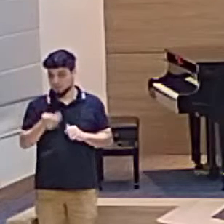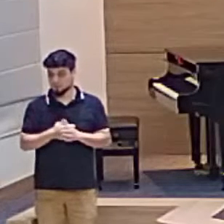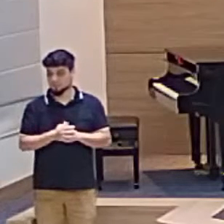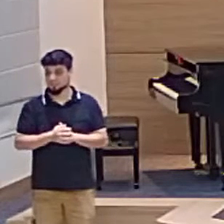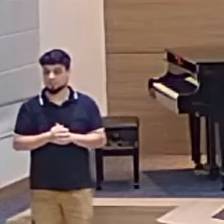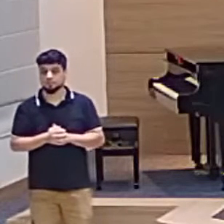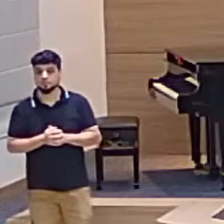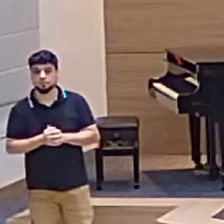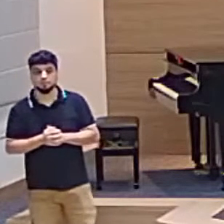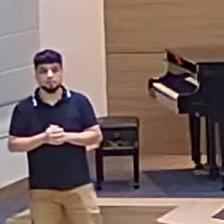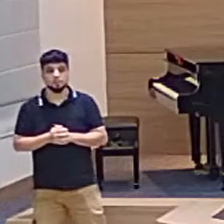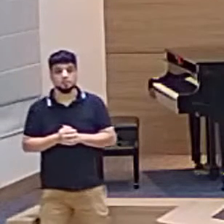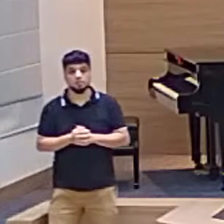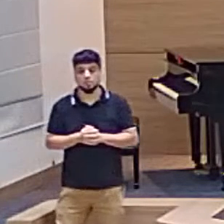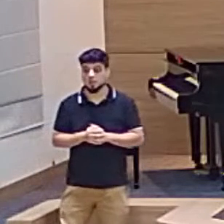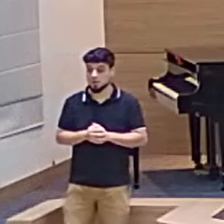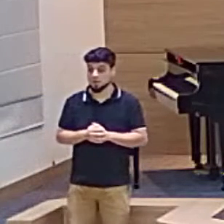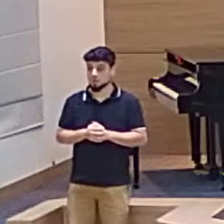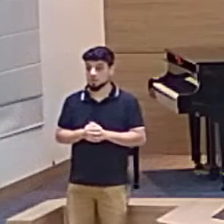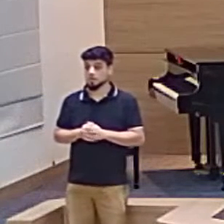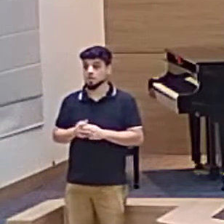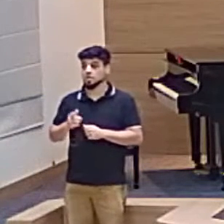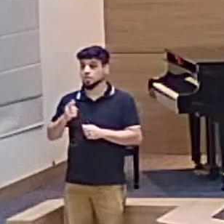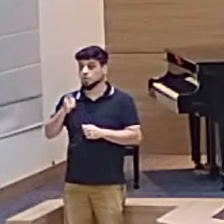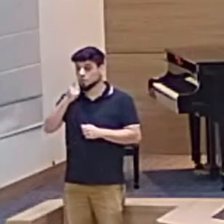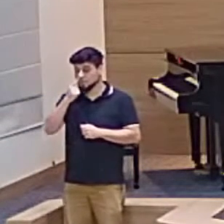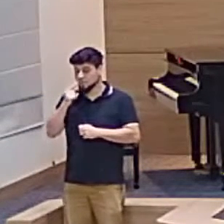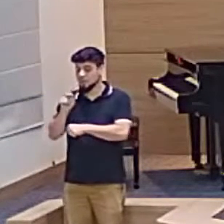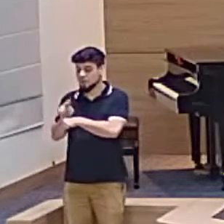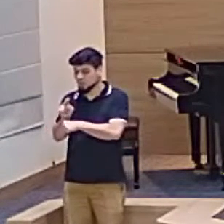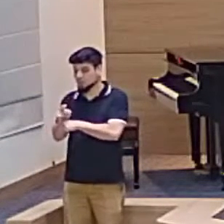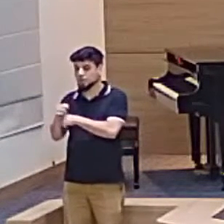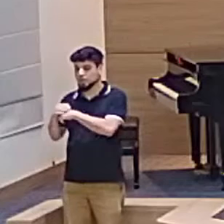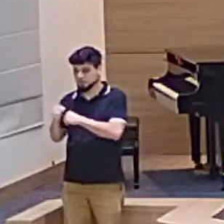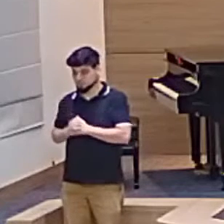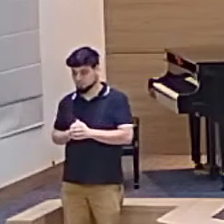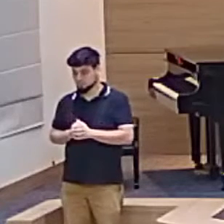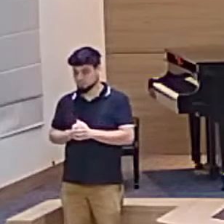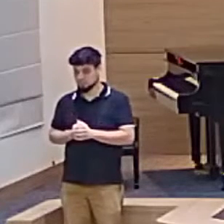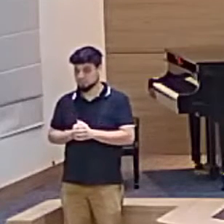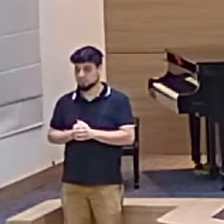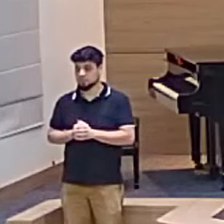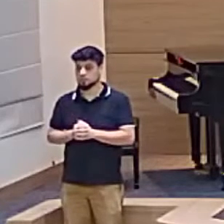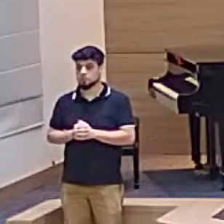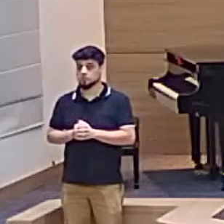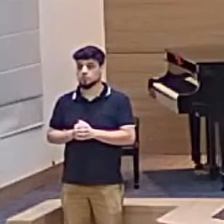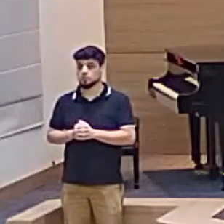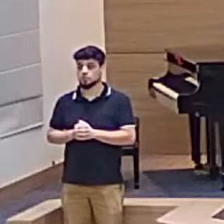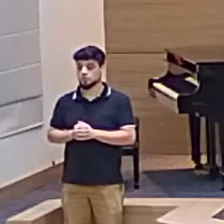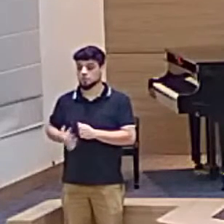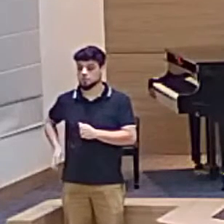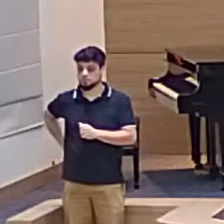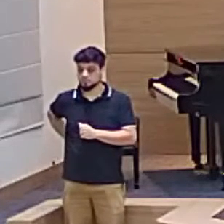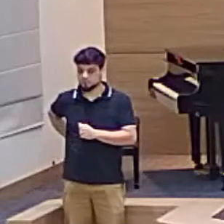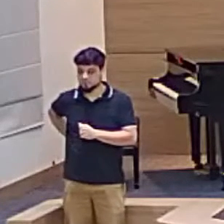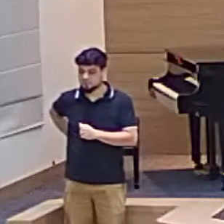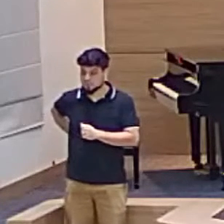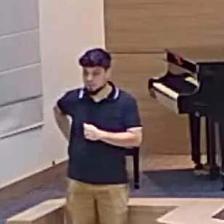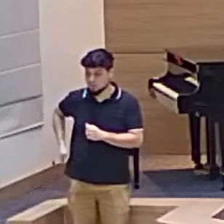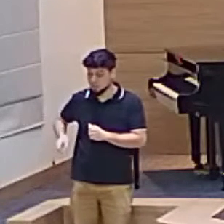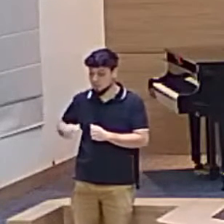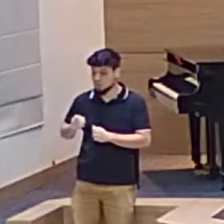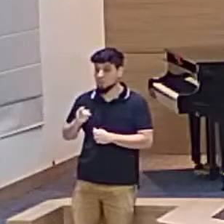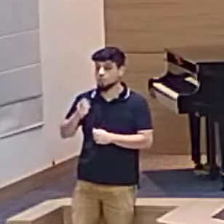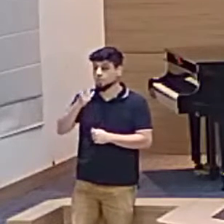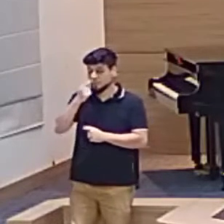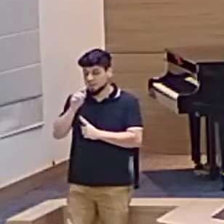o tio pai afaga não de maneira Oi Tina divertida mas